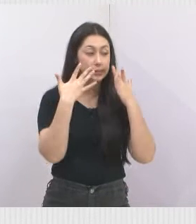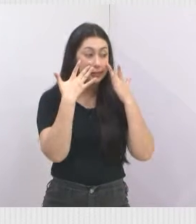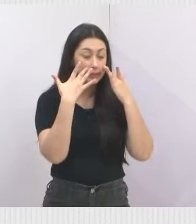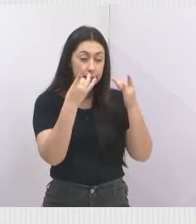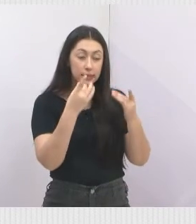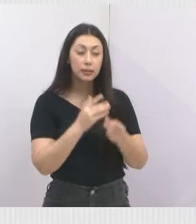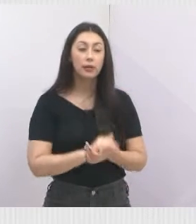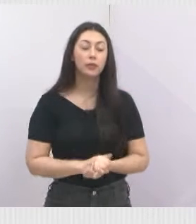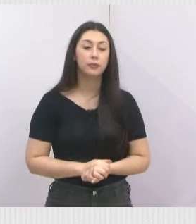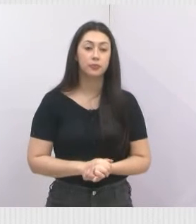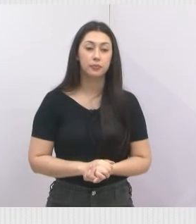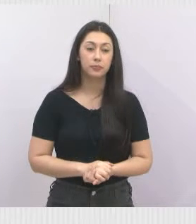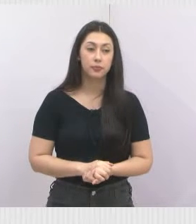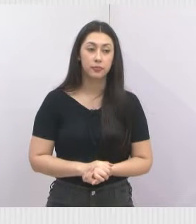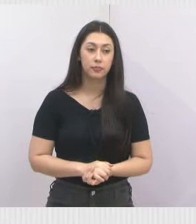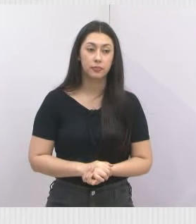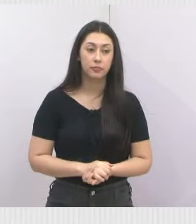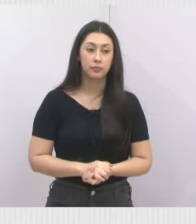Próximo.